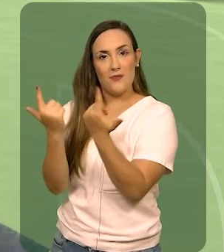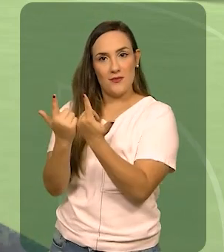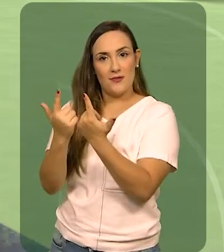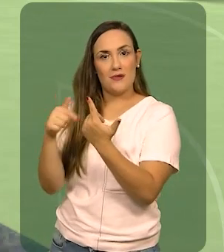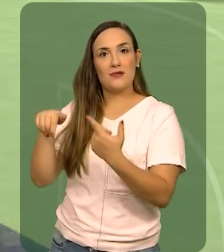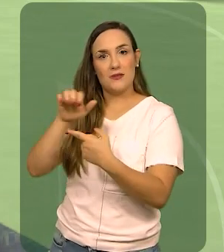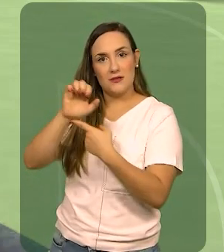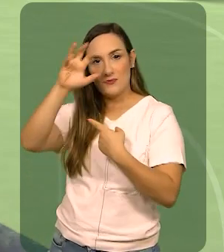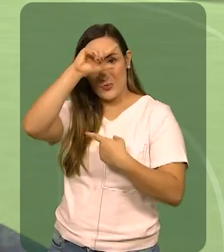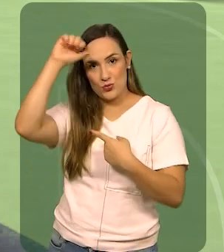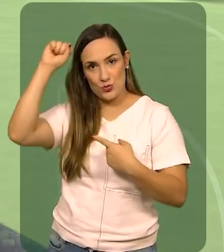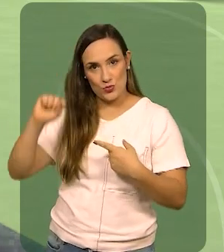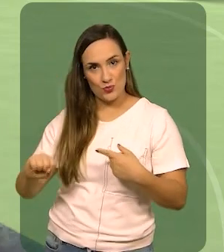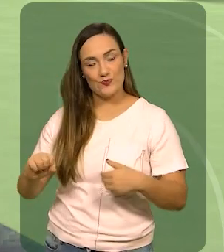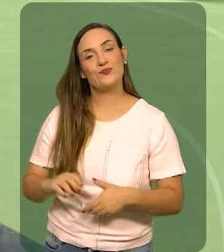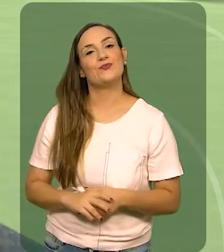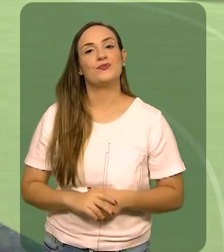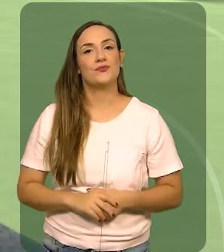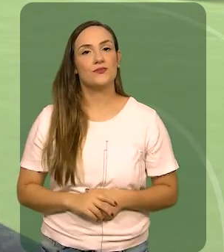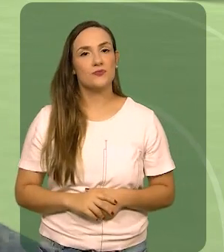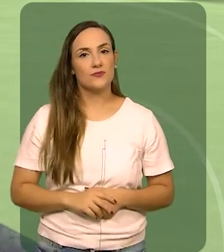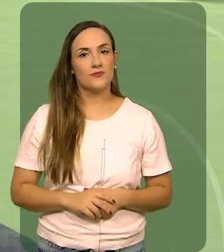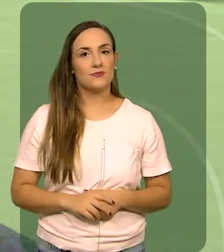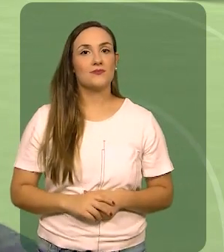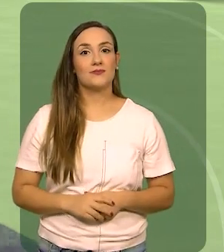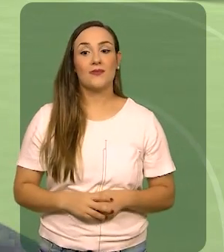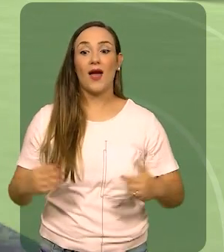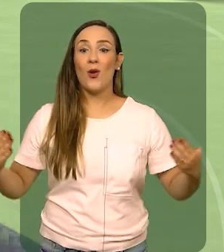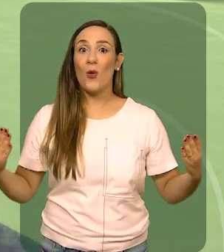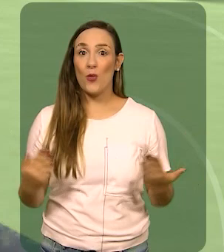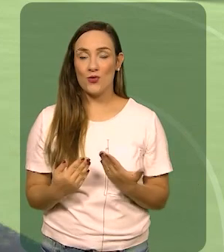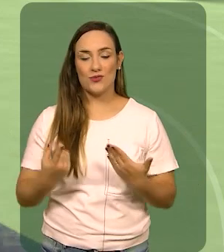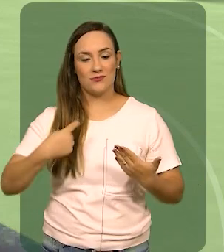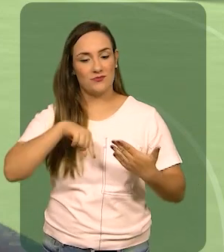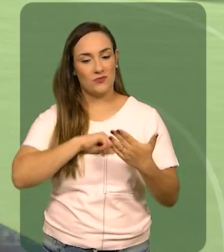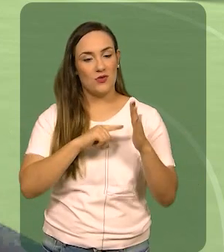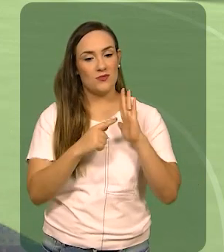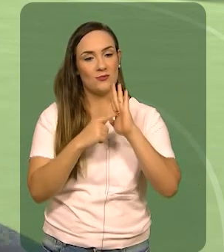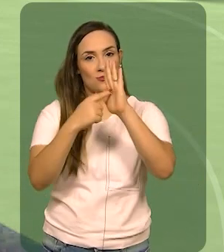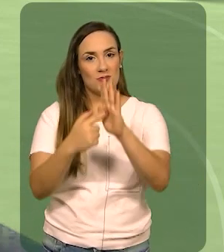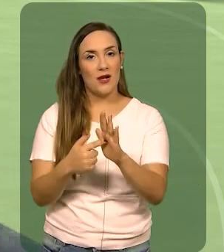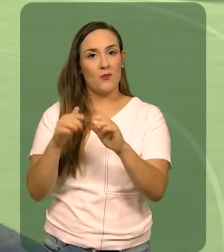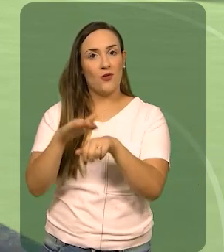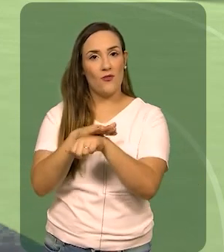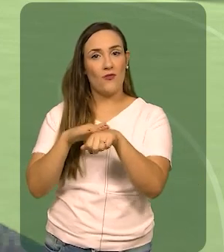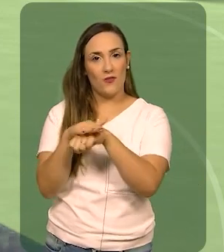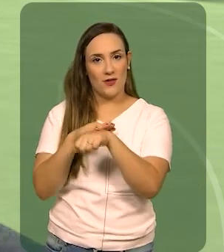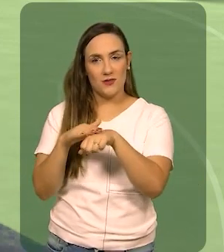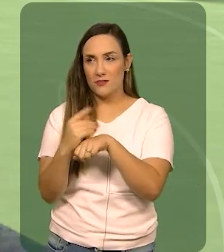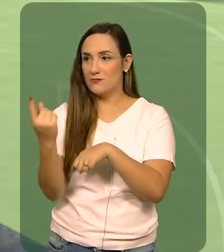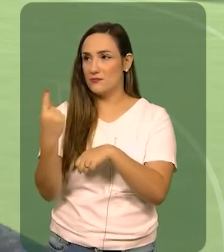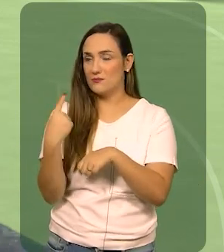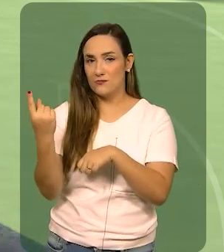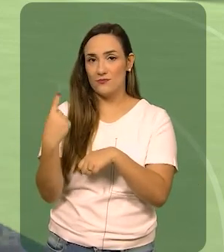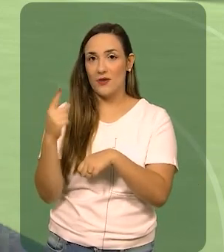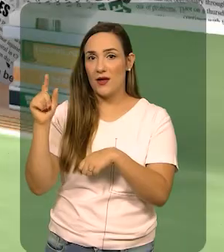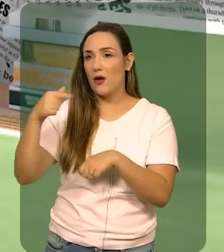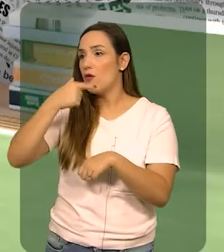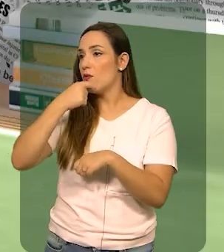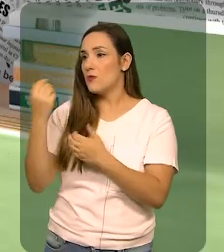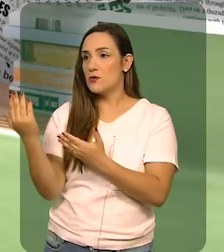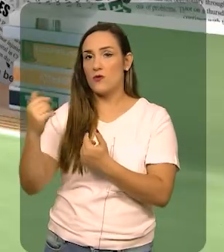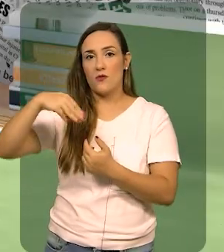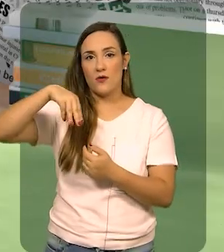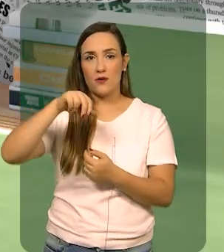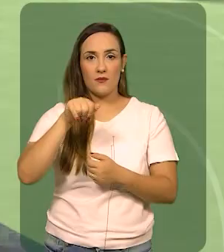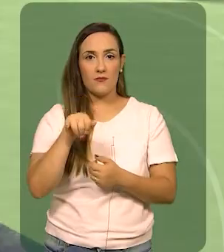Assembleia Legislativa do Mato Grosso do Sul. E nesta edição, o nosso bate-papo será com o jovem